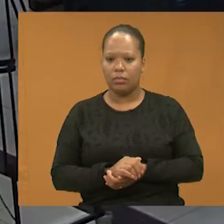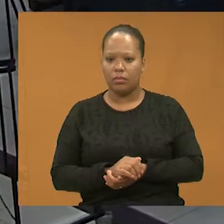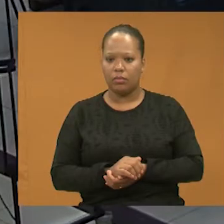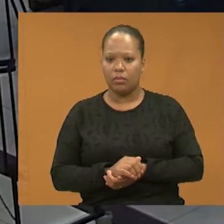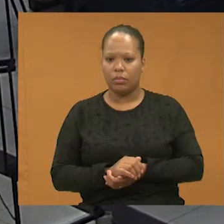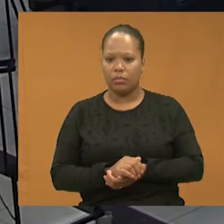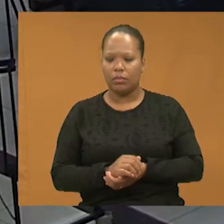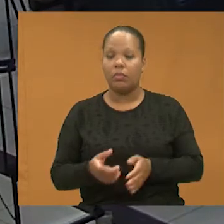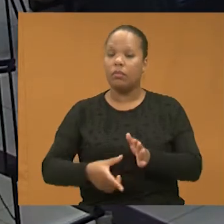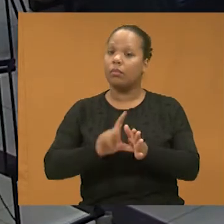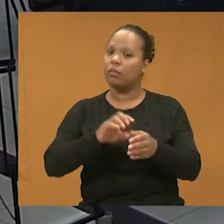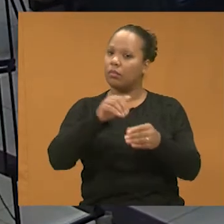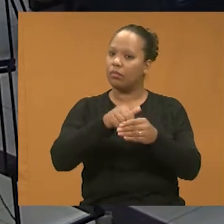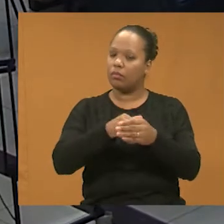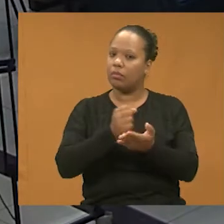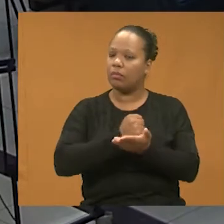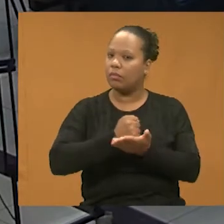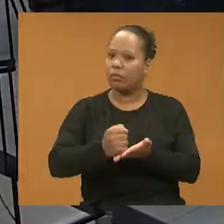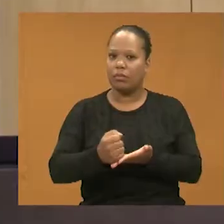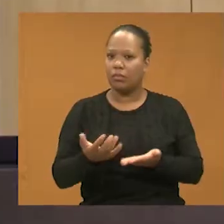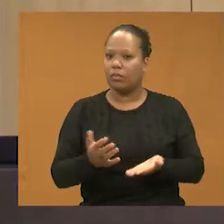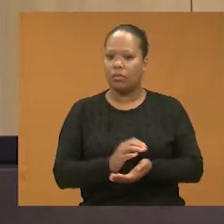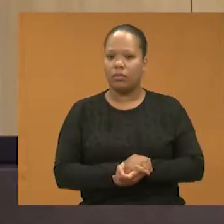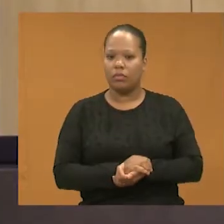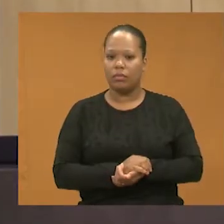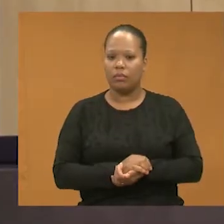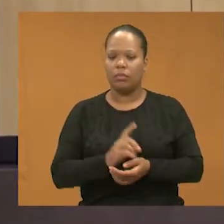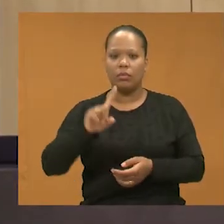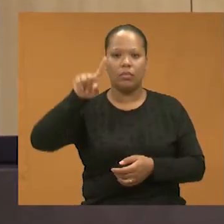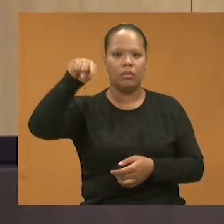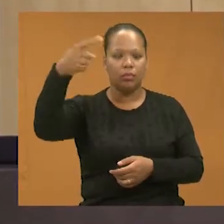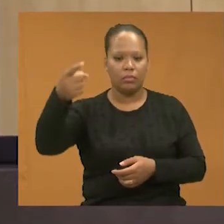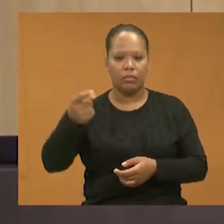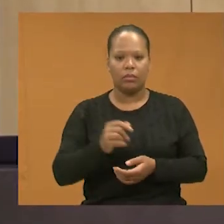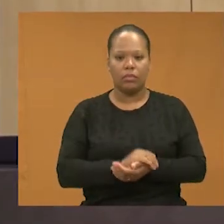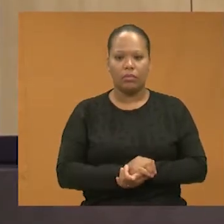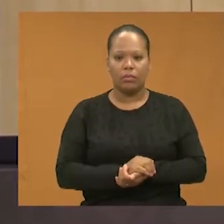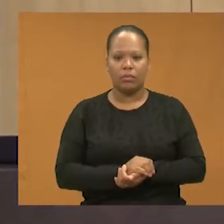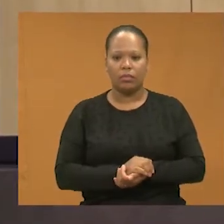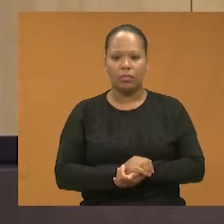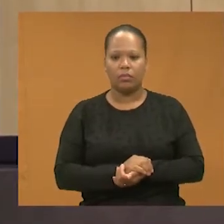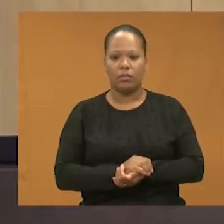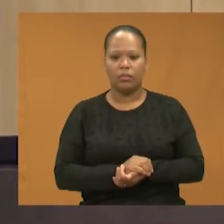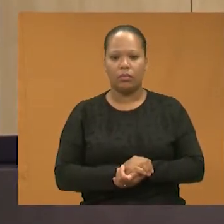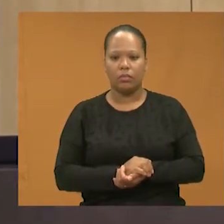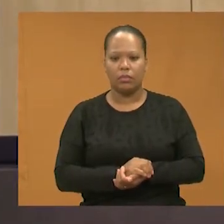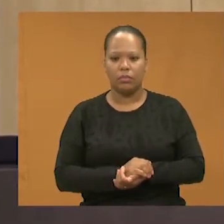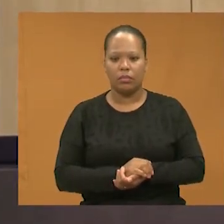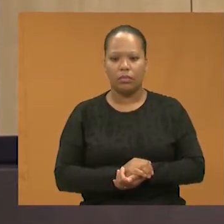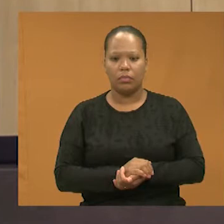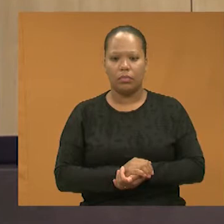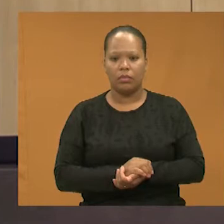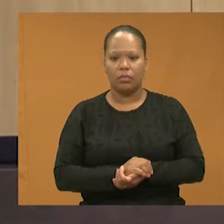A fala, na verdade, é antes da votação. Então, a gente conclui depois, né, na fala de cada um, a gente